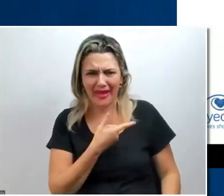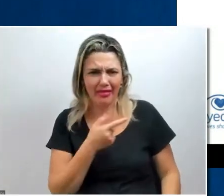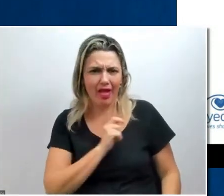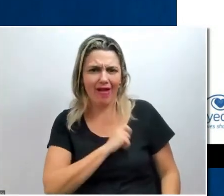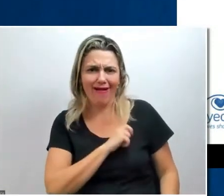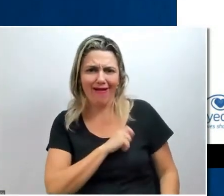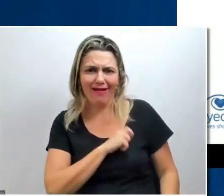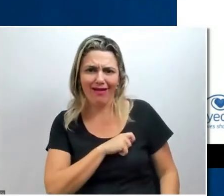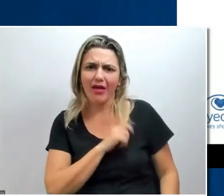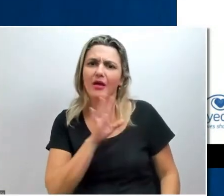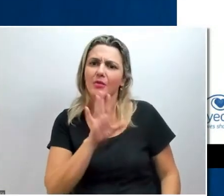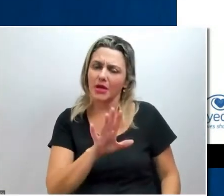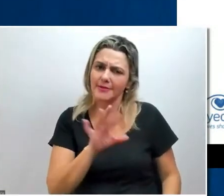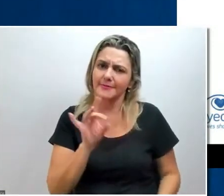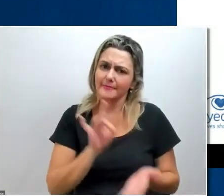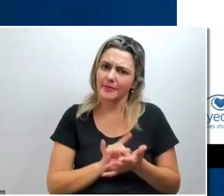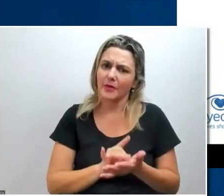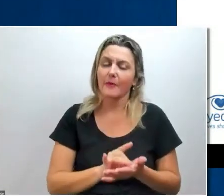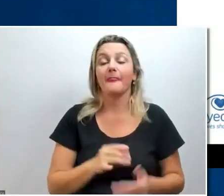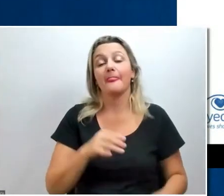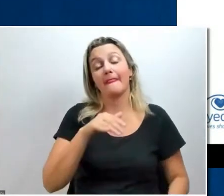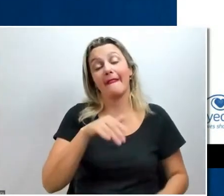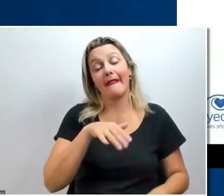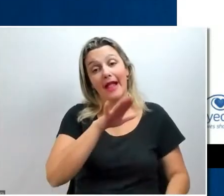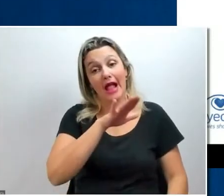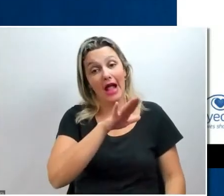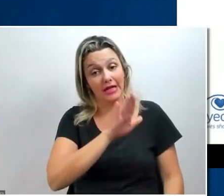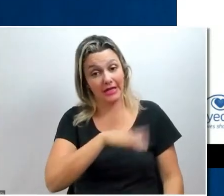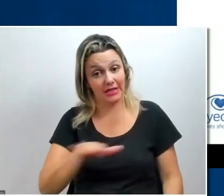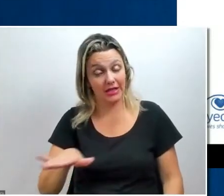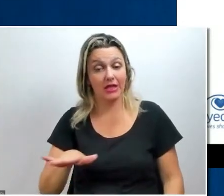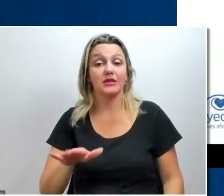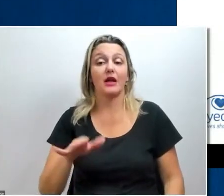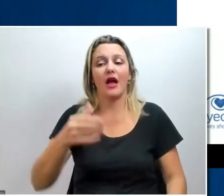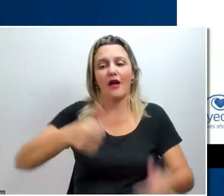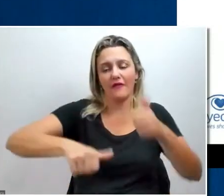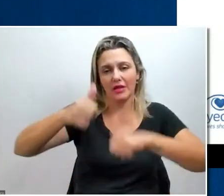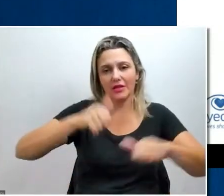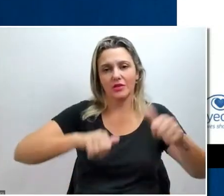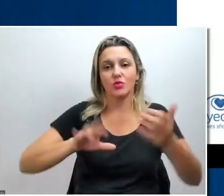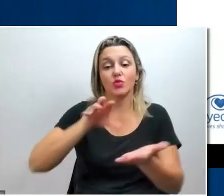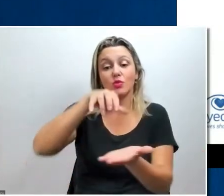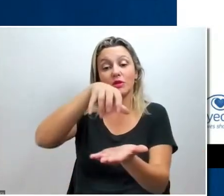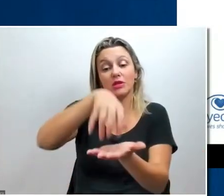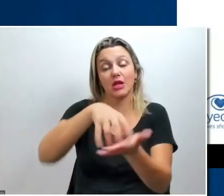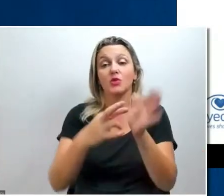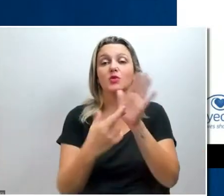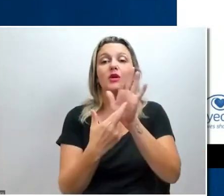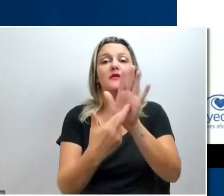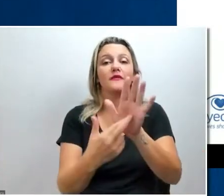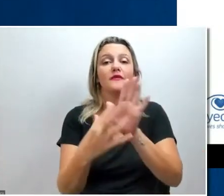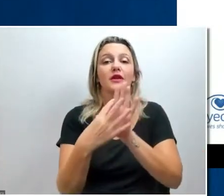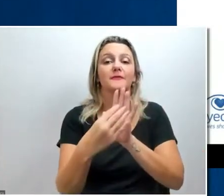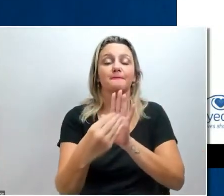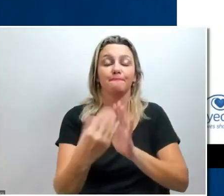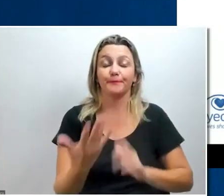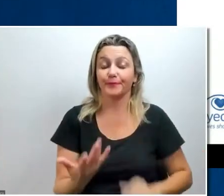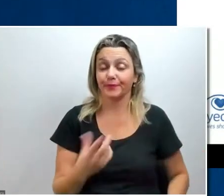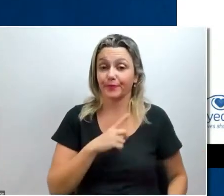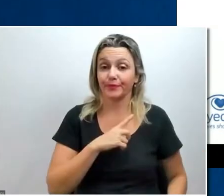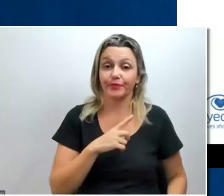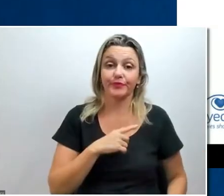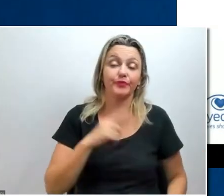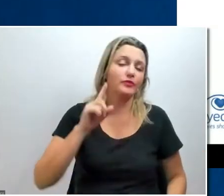ocorreu, né? Uma criança foi avaliada num centro de referência, né, e quando perguntou quando eu devo voltar, esse é a nossa